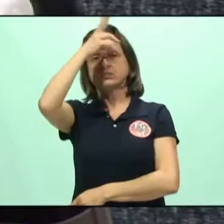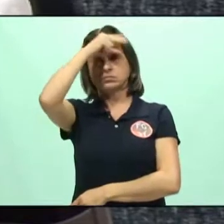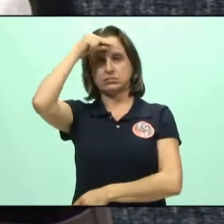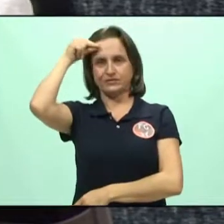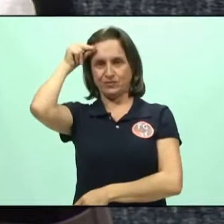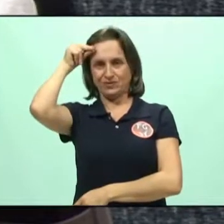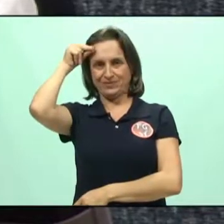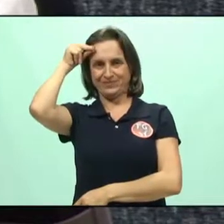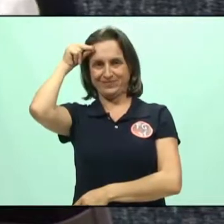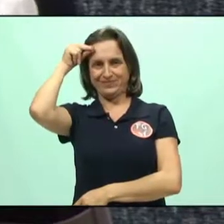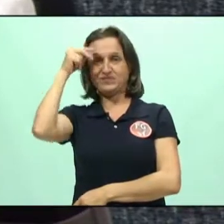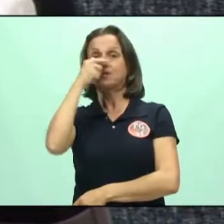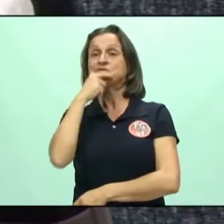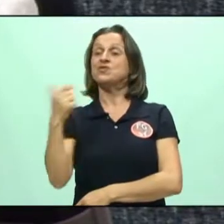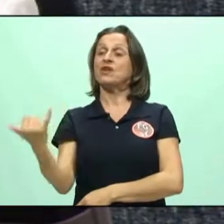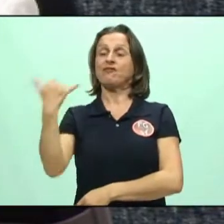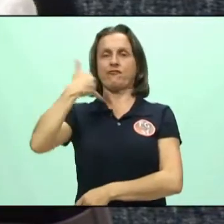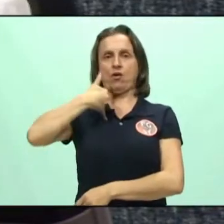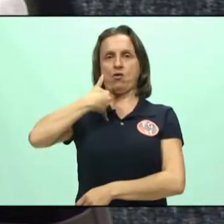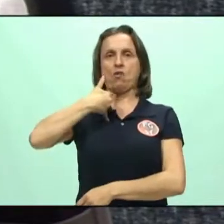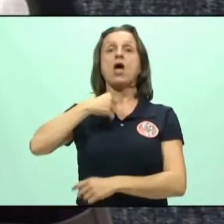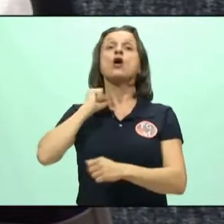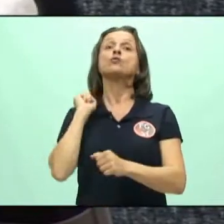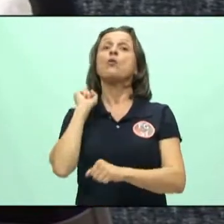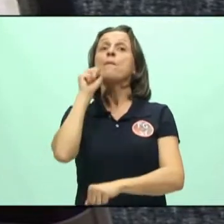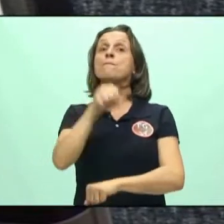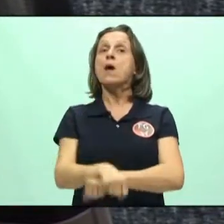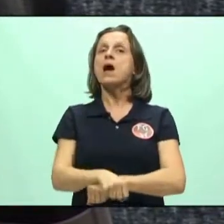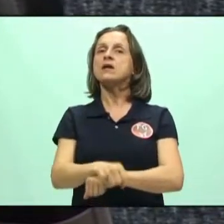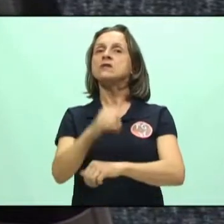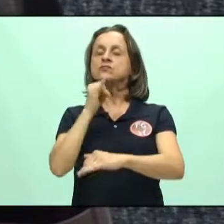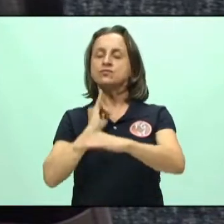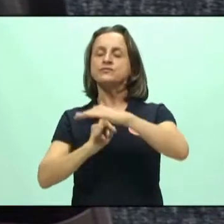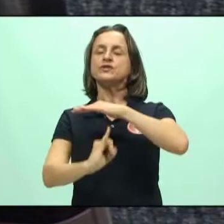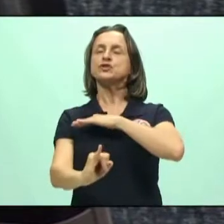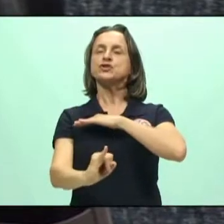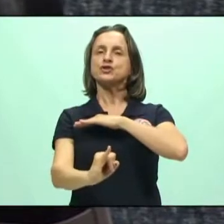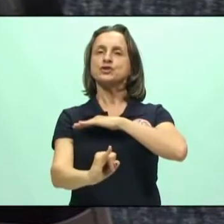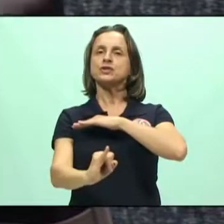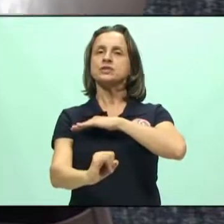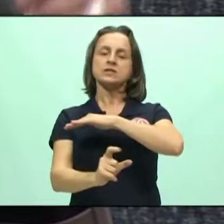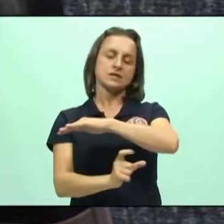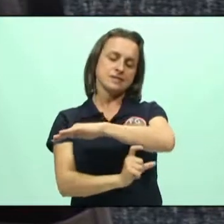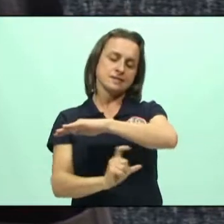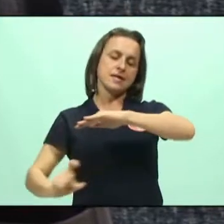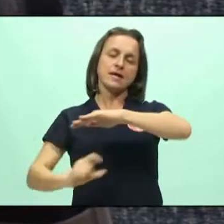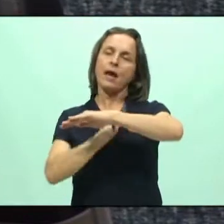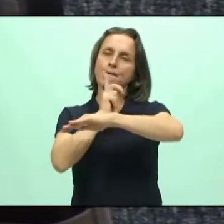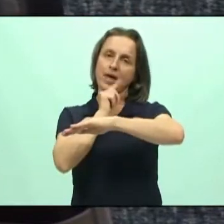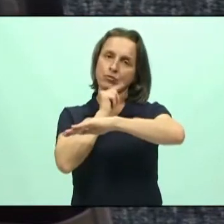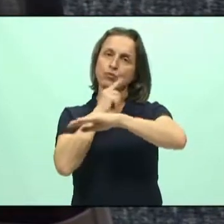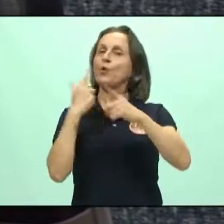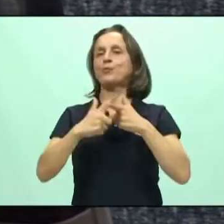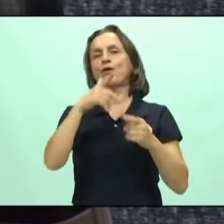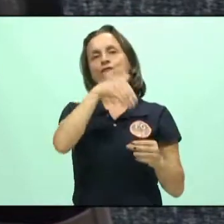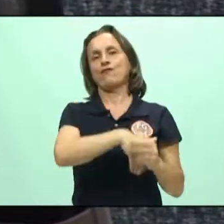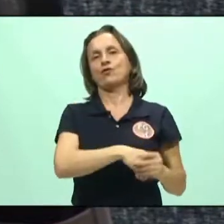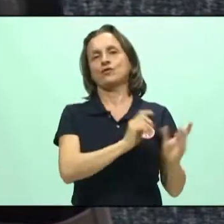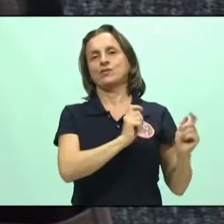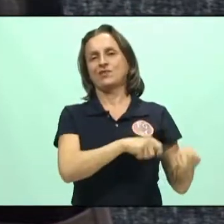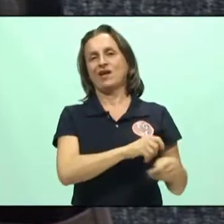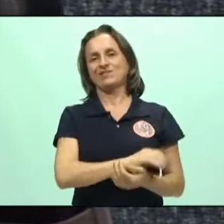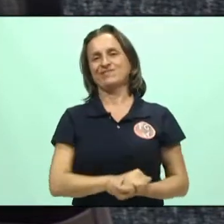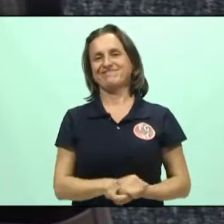ele disse assim ó Estou deixando de vestir saneamento porque saneamento não dá voto Vou investir em coisa que dá a volta